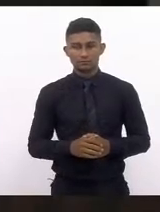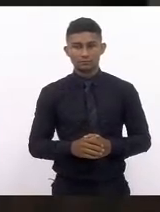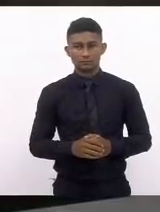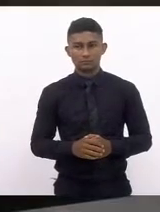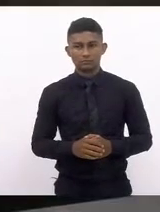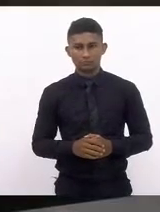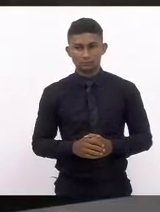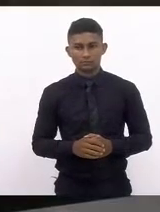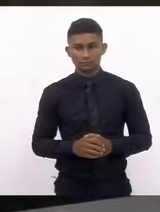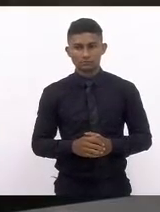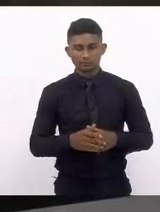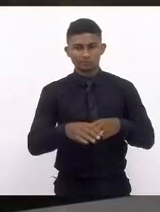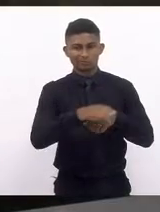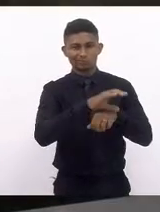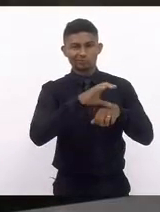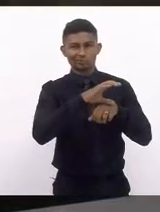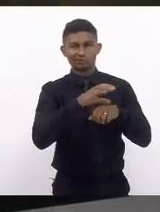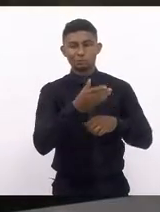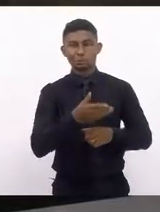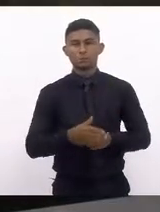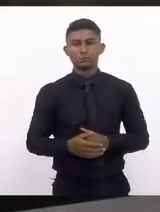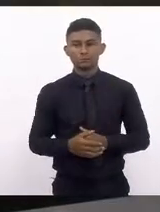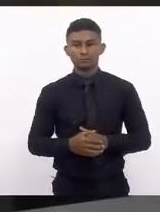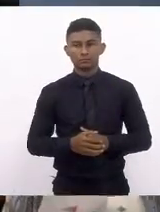parecer pela consonalidade